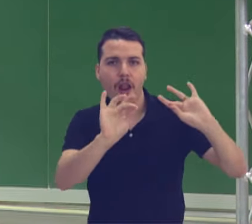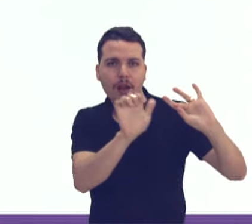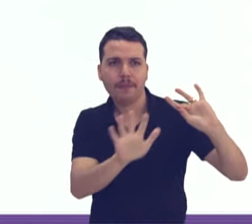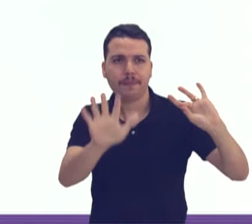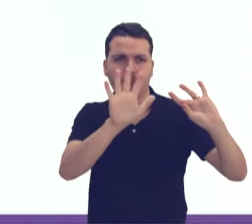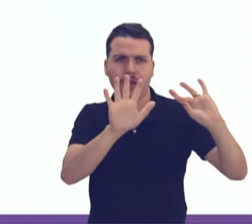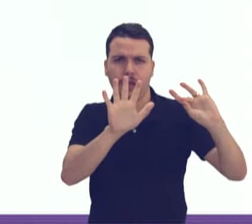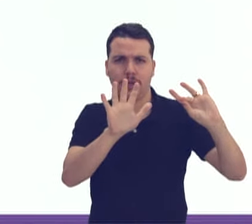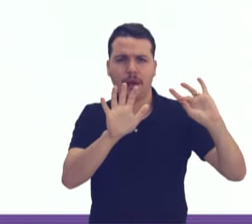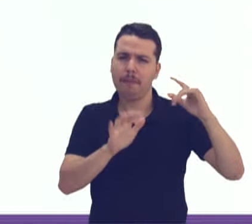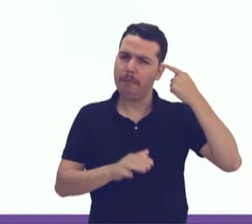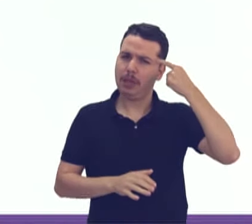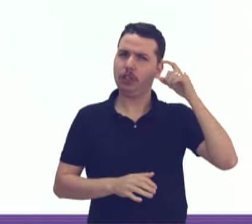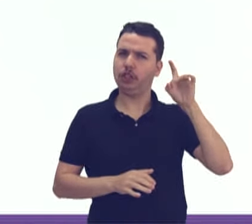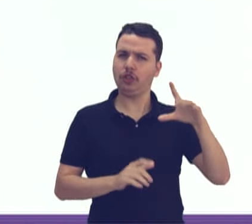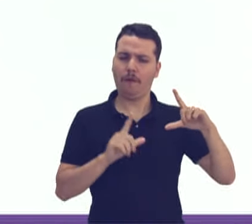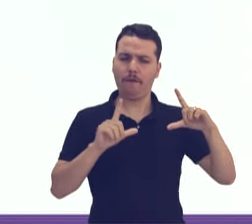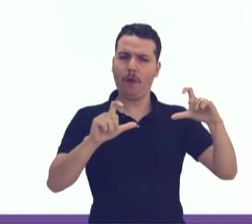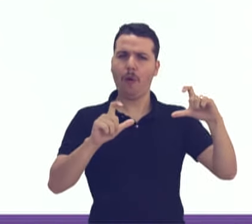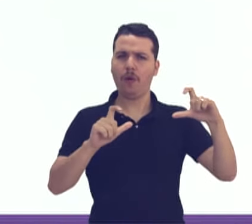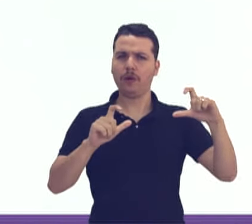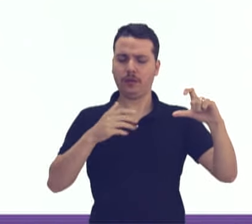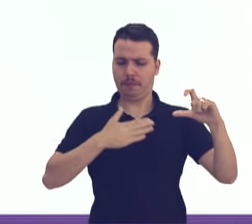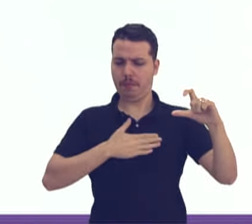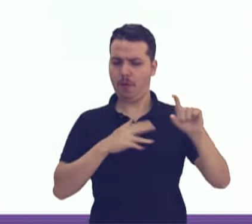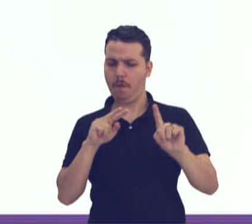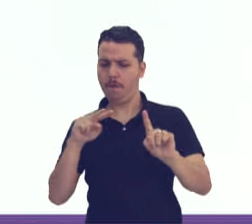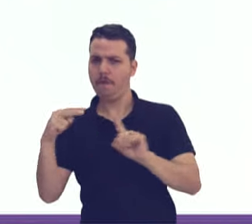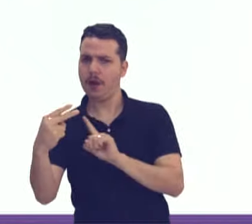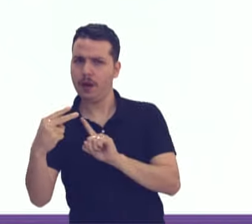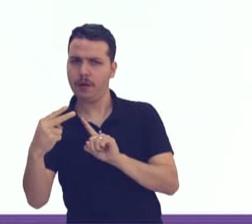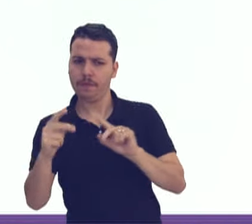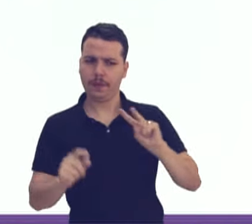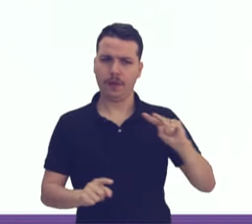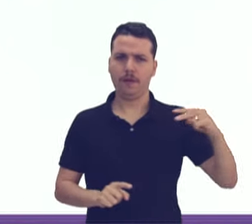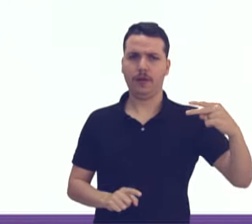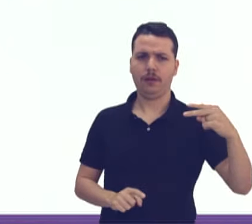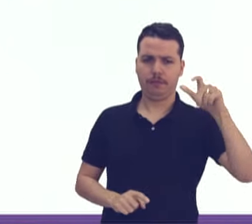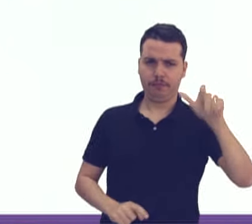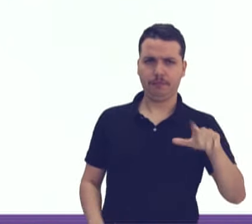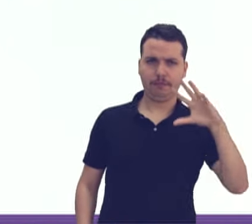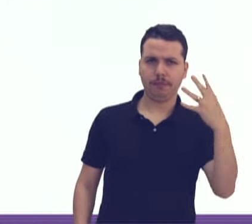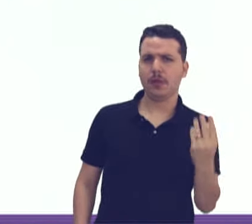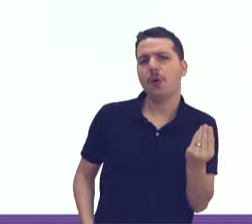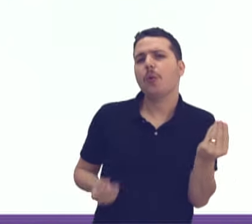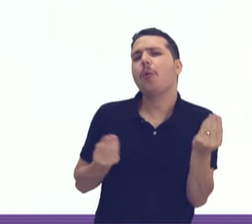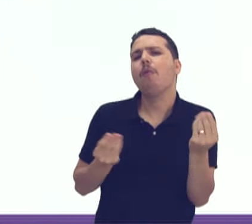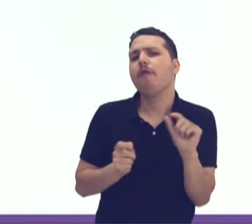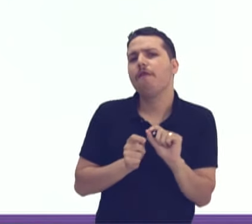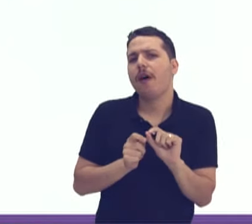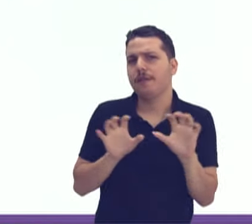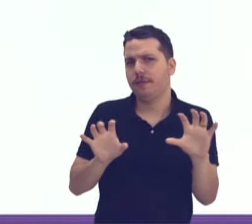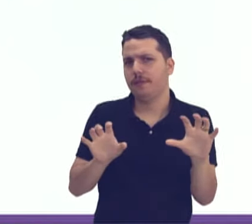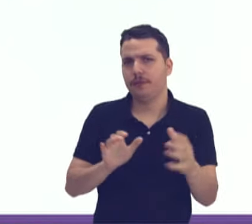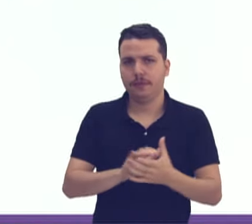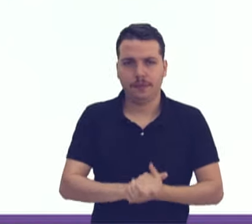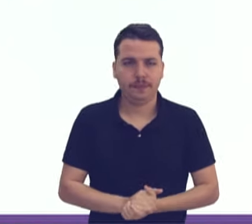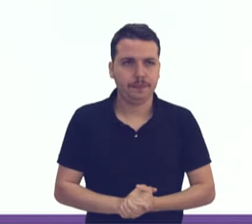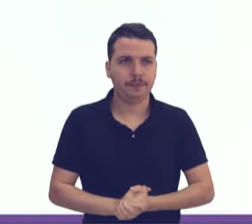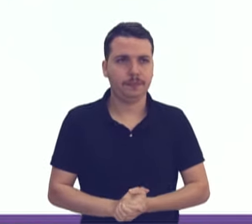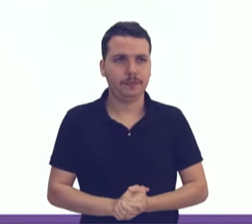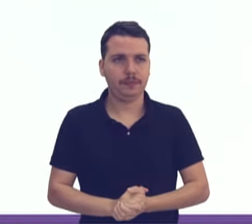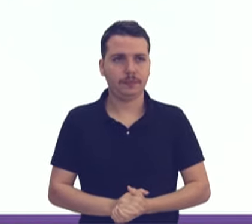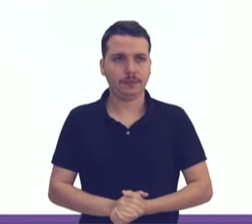depende simplesmente da foto depende do nosso ponto de vista depende do ponto de vista dos artistas como ele faz isso